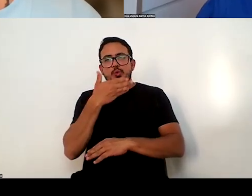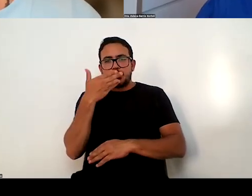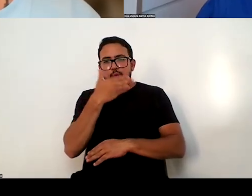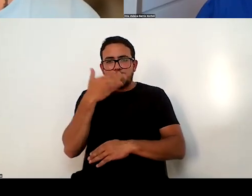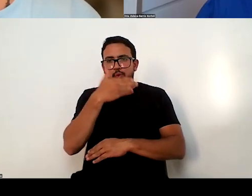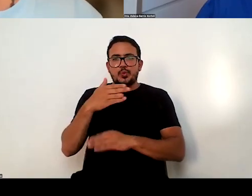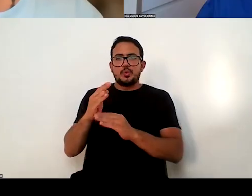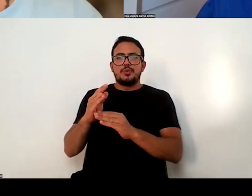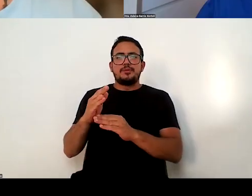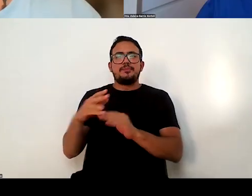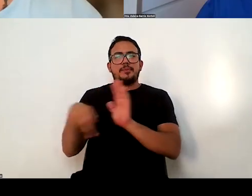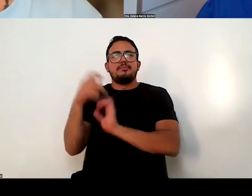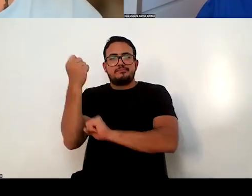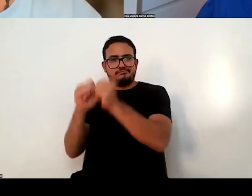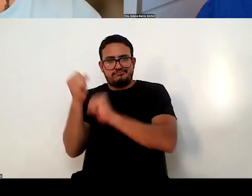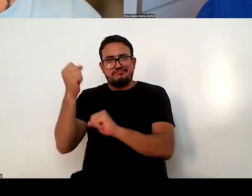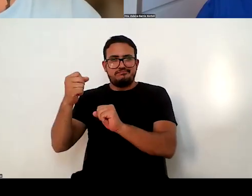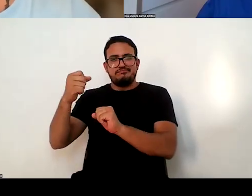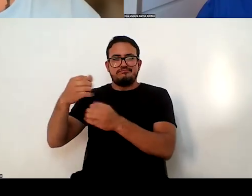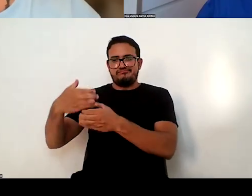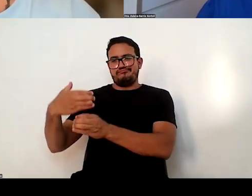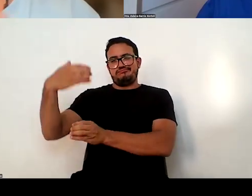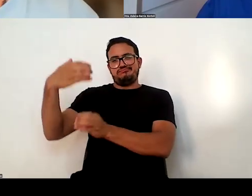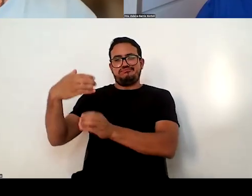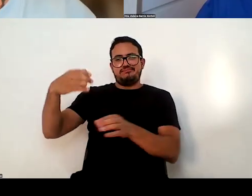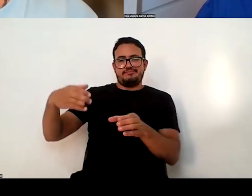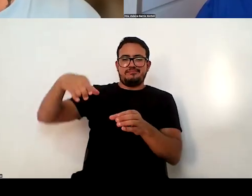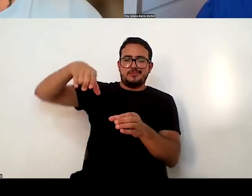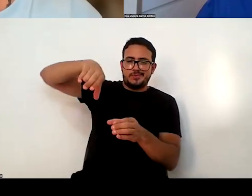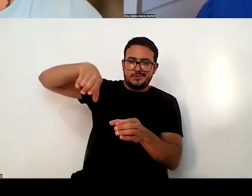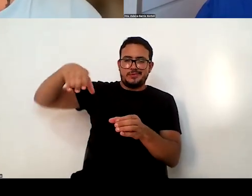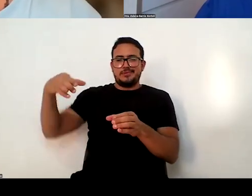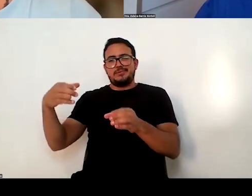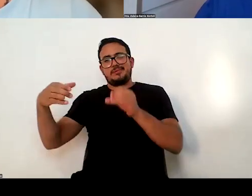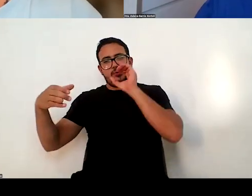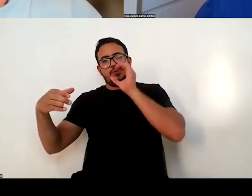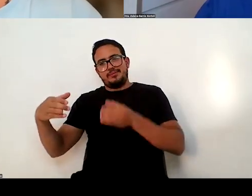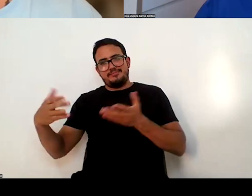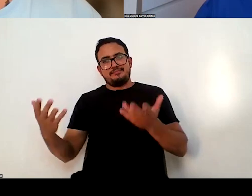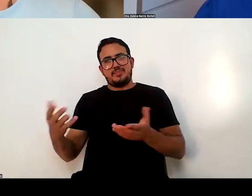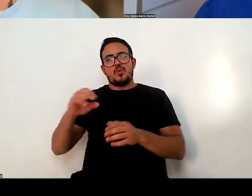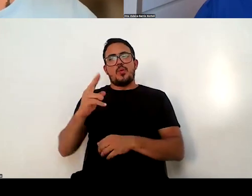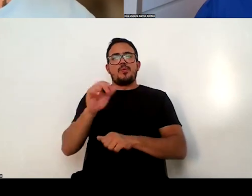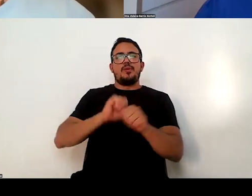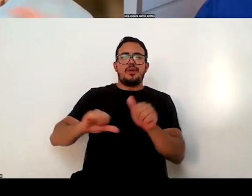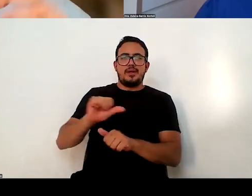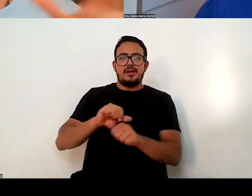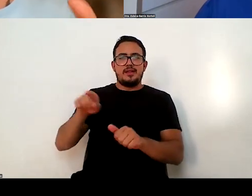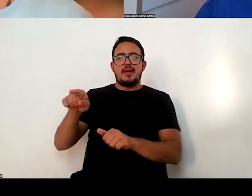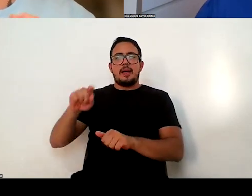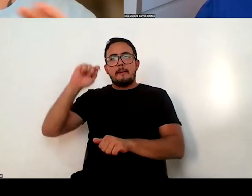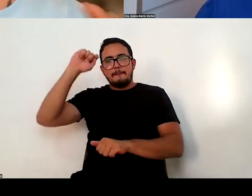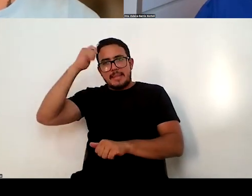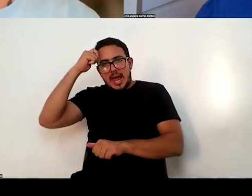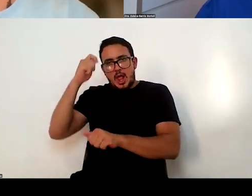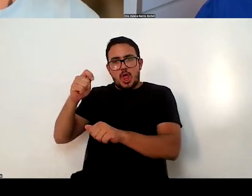exemplo, até um colega comentou, né, a churrasqueira do carvão por uma churrasqueira elétrica. E aí, eu acho que a senhora